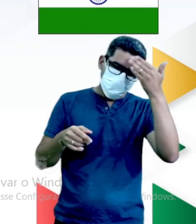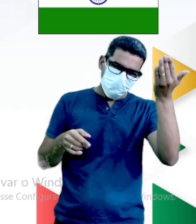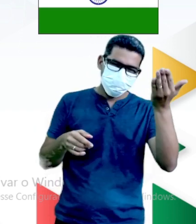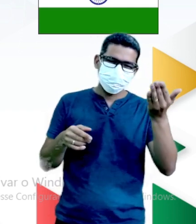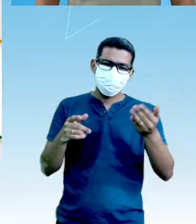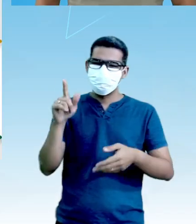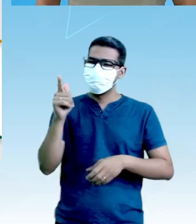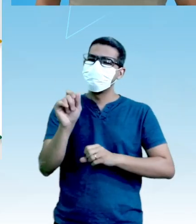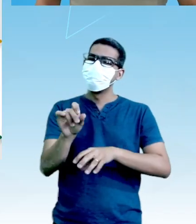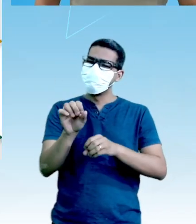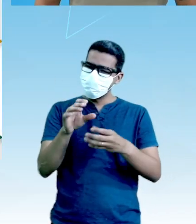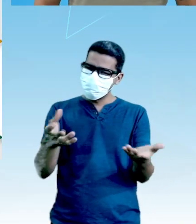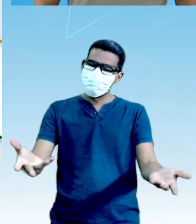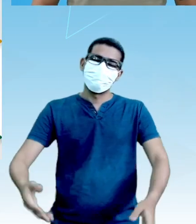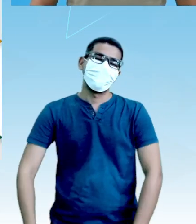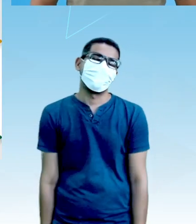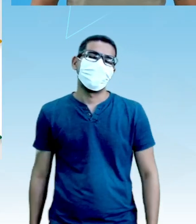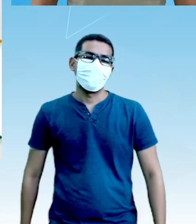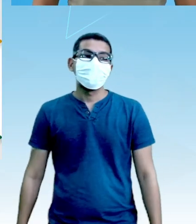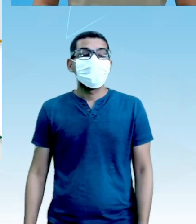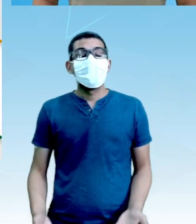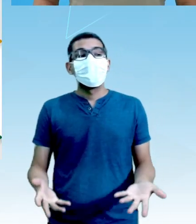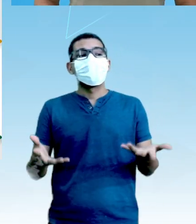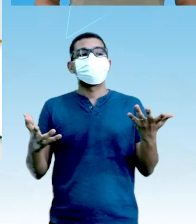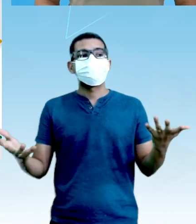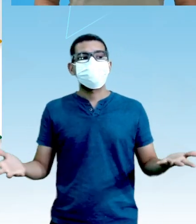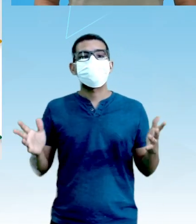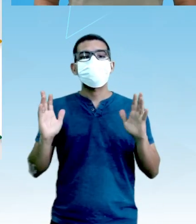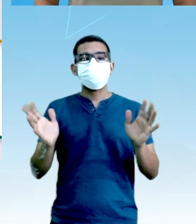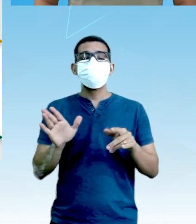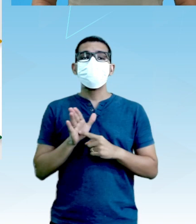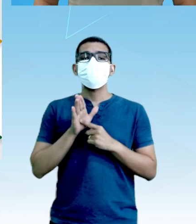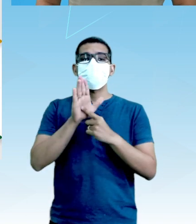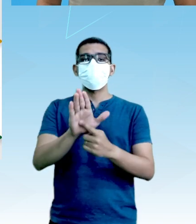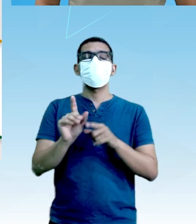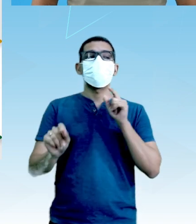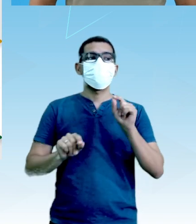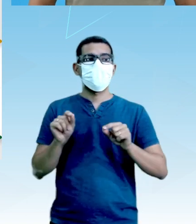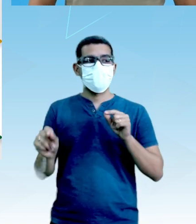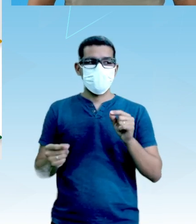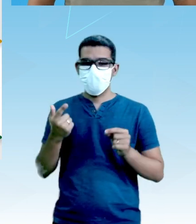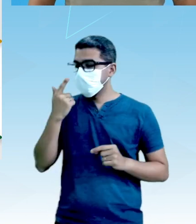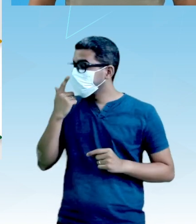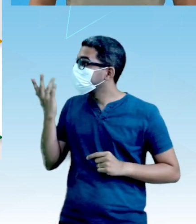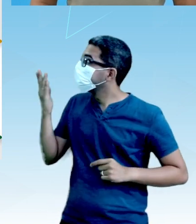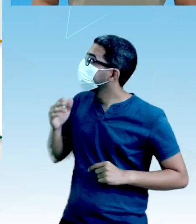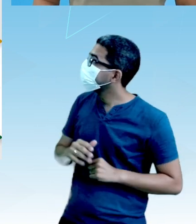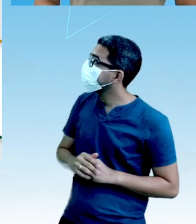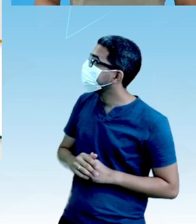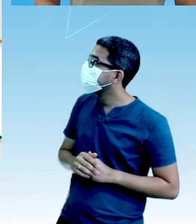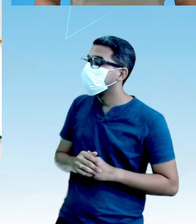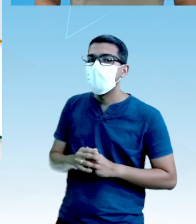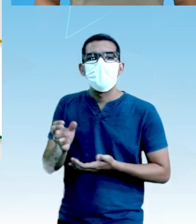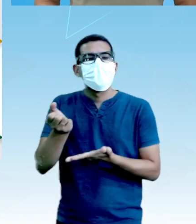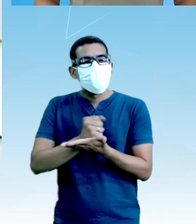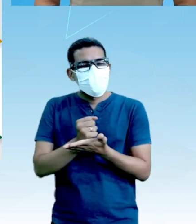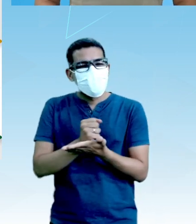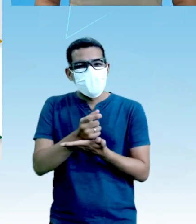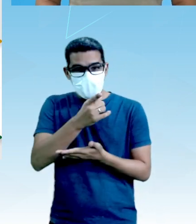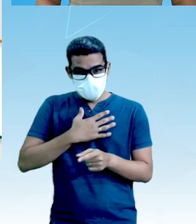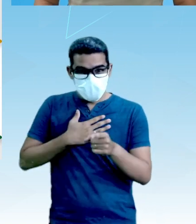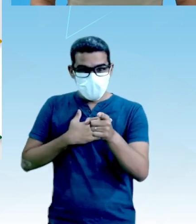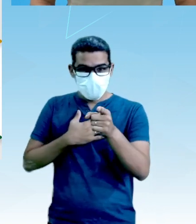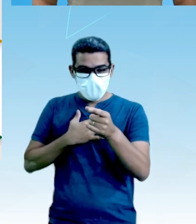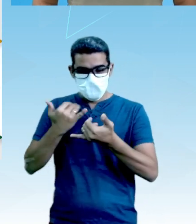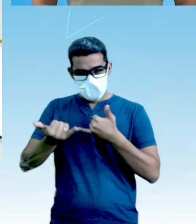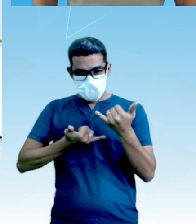geografia? Então, vamos lá agora para a gente já apresentar para você agora, você que gosta de jogar